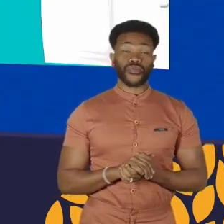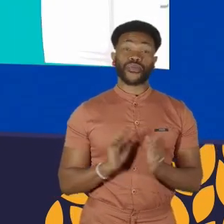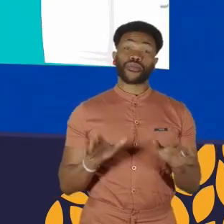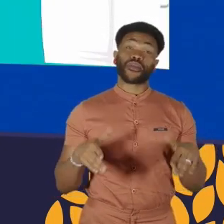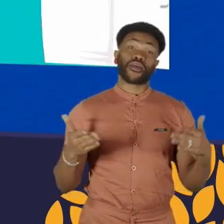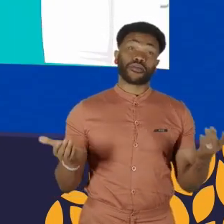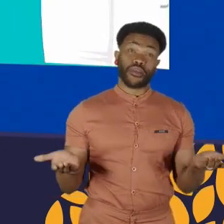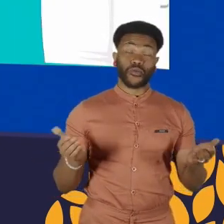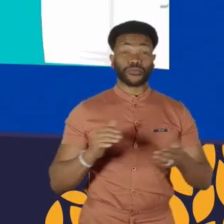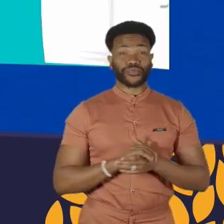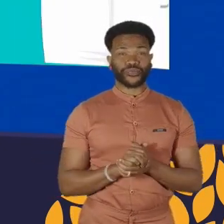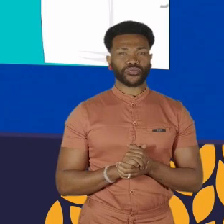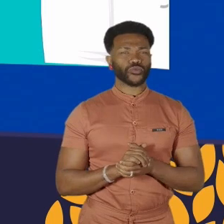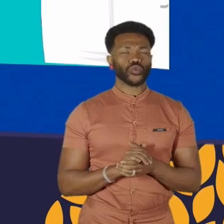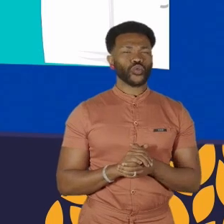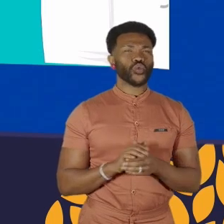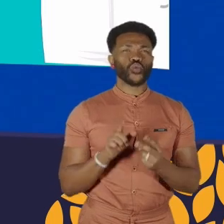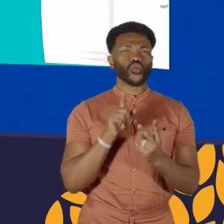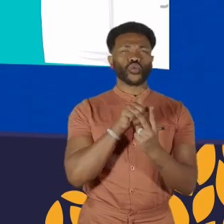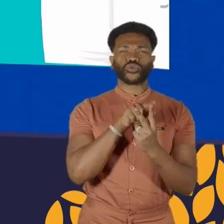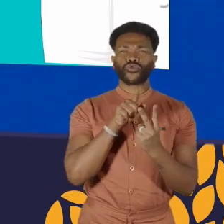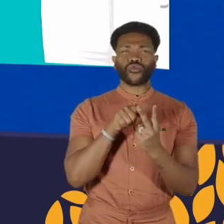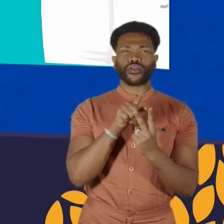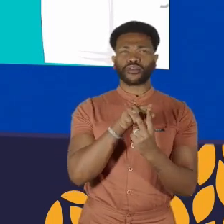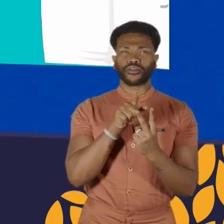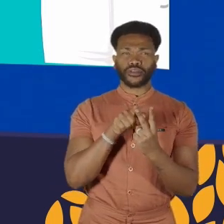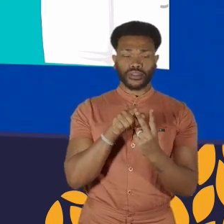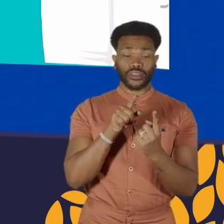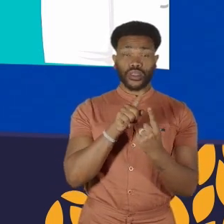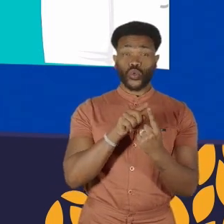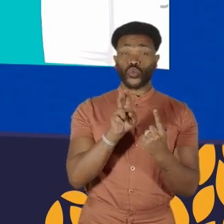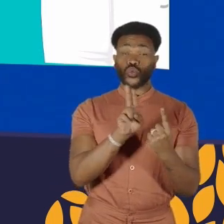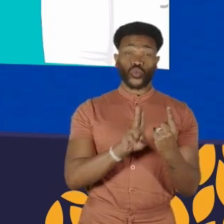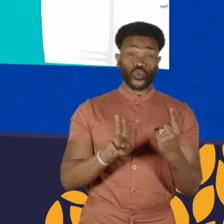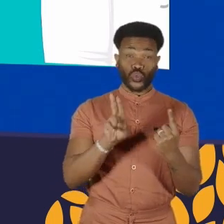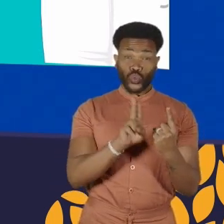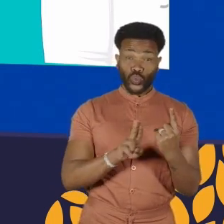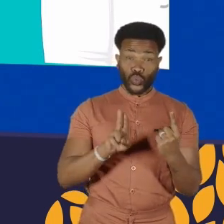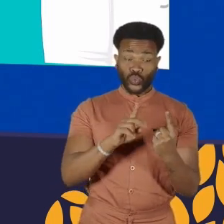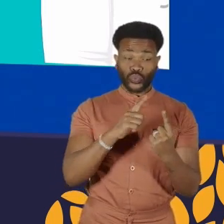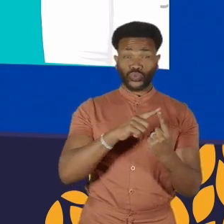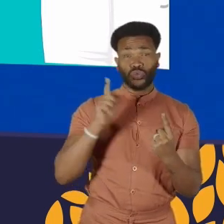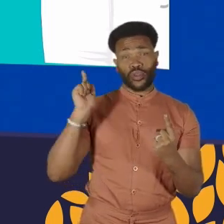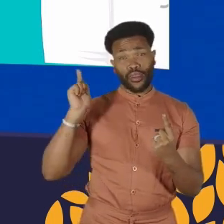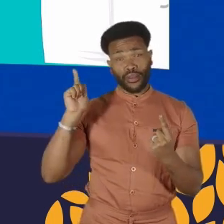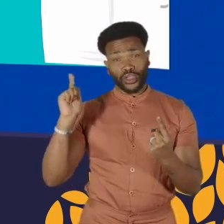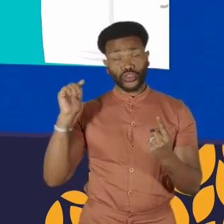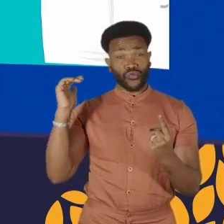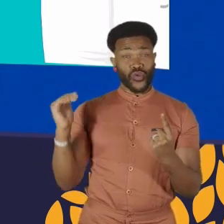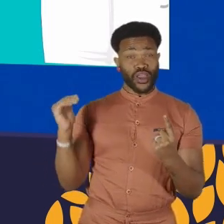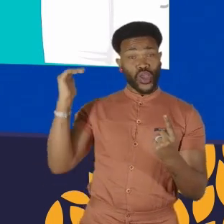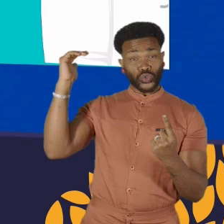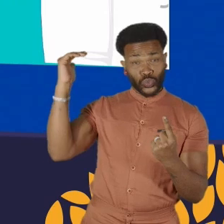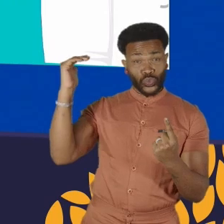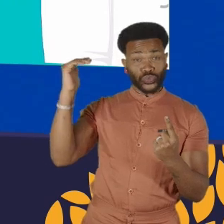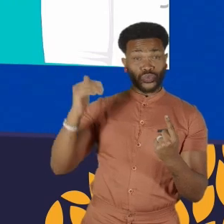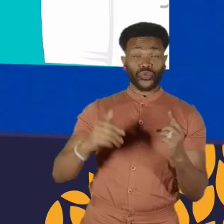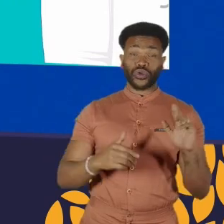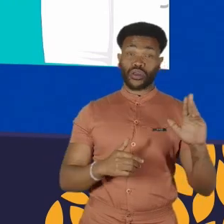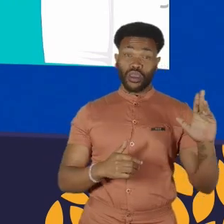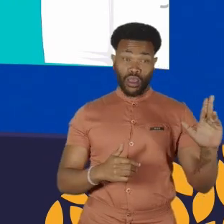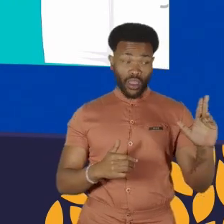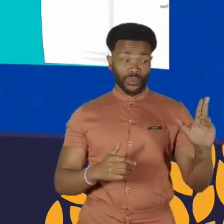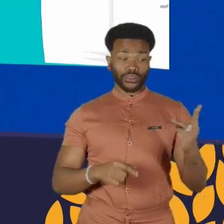Afinal, pessoal, qual a diferença do uso recreativo adulto da